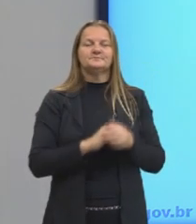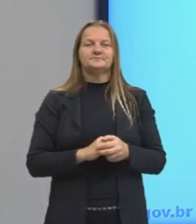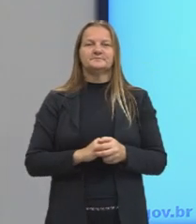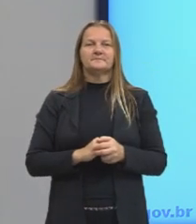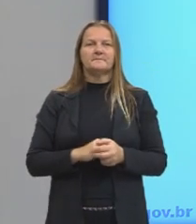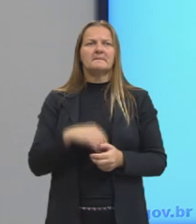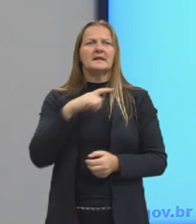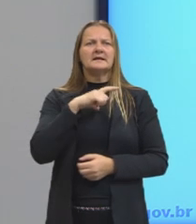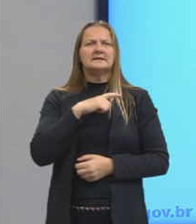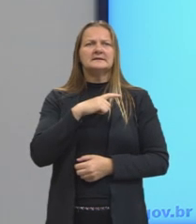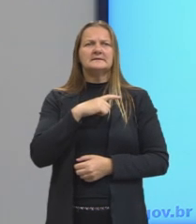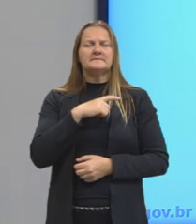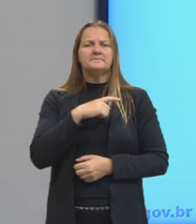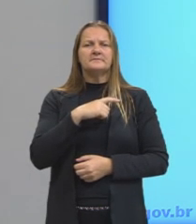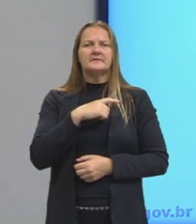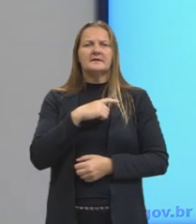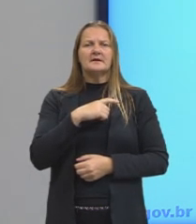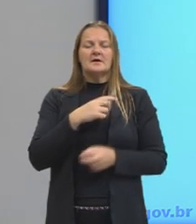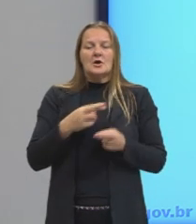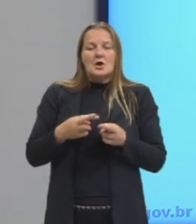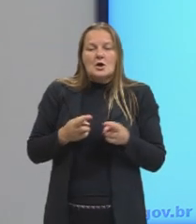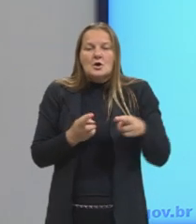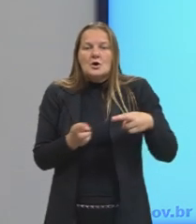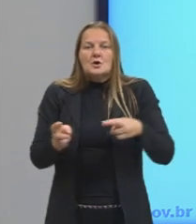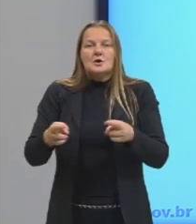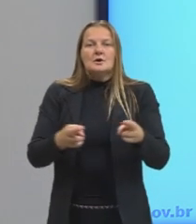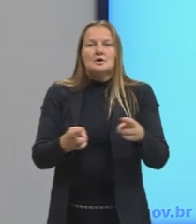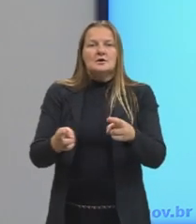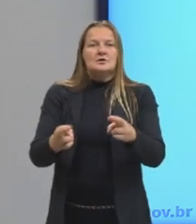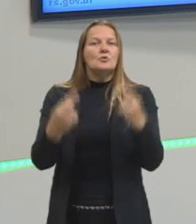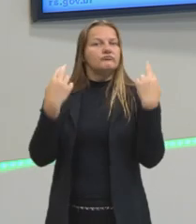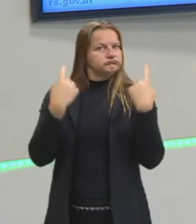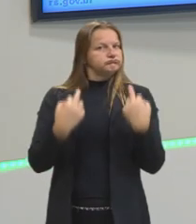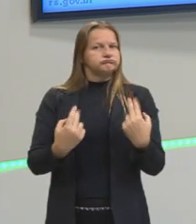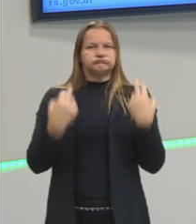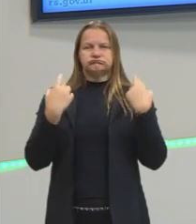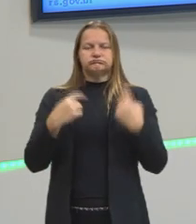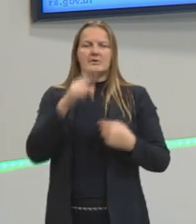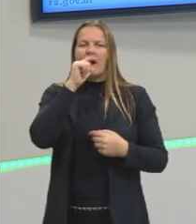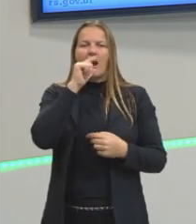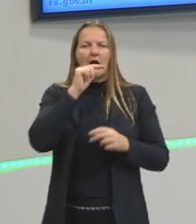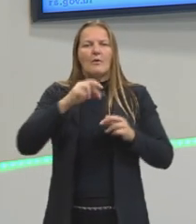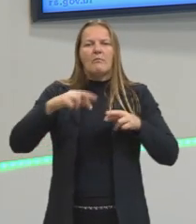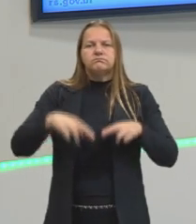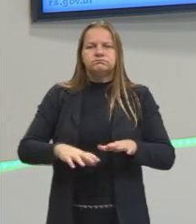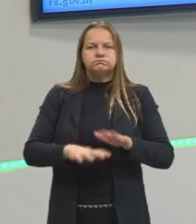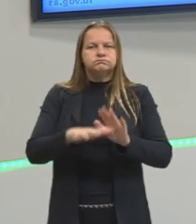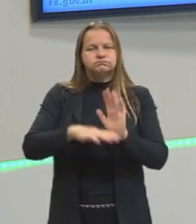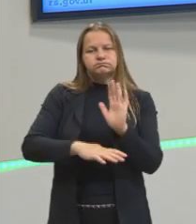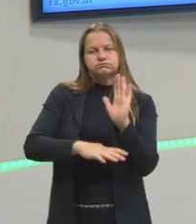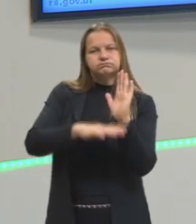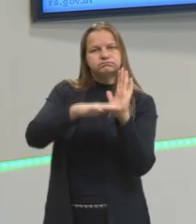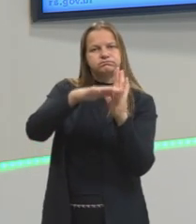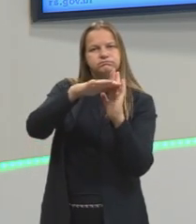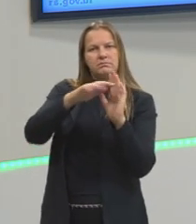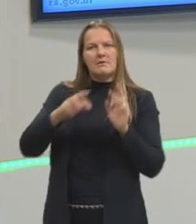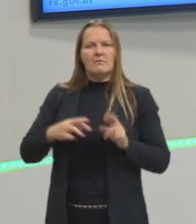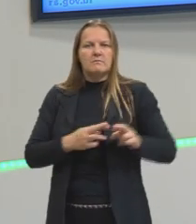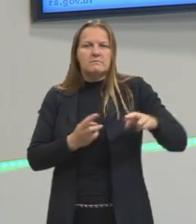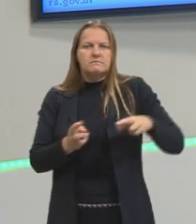que existe uma condição normal desse Rio né que a gente espera que ele esteja ali naquela região né